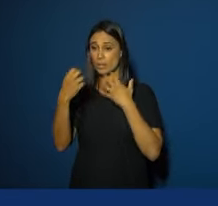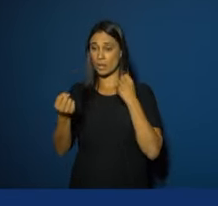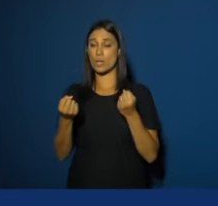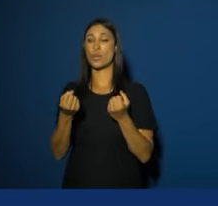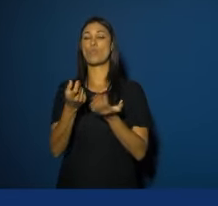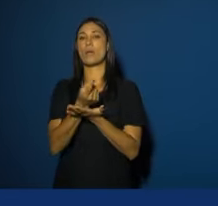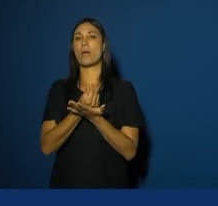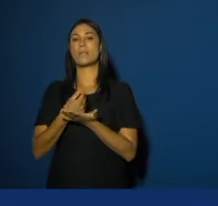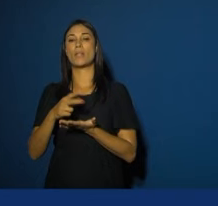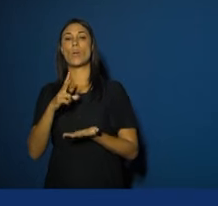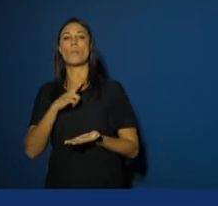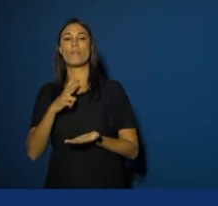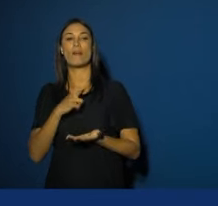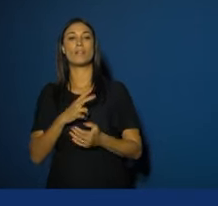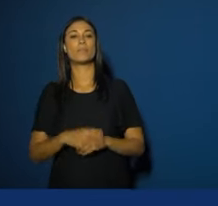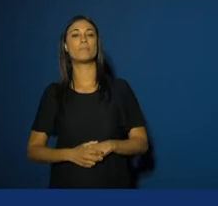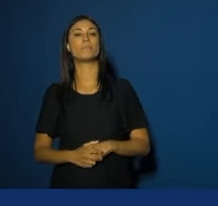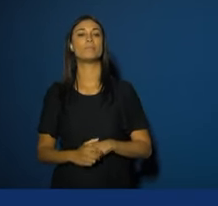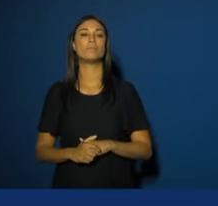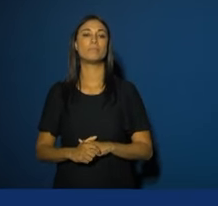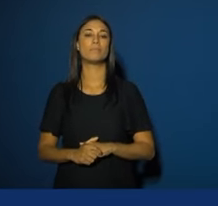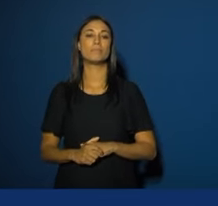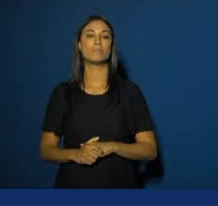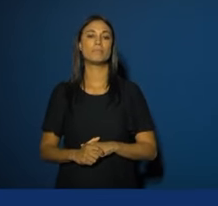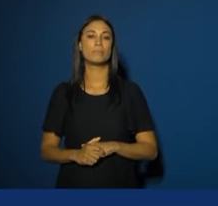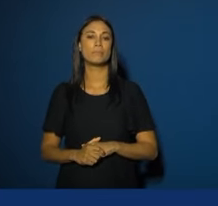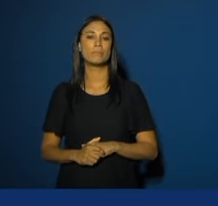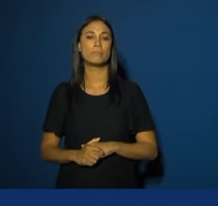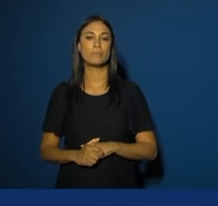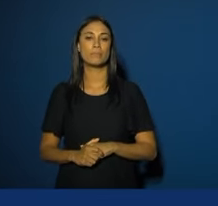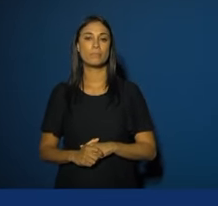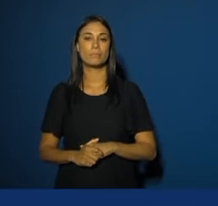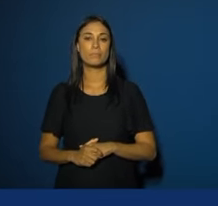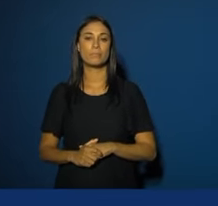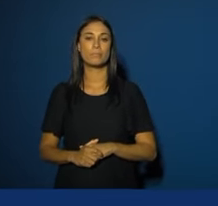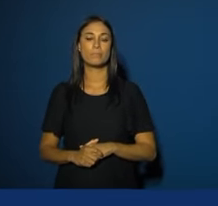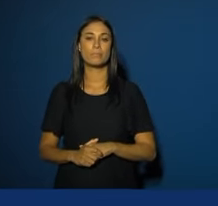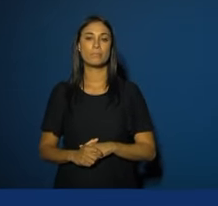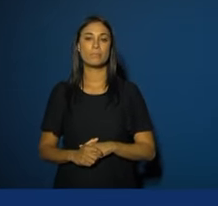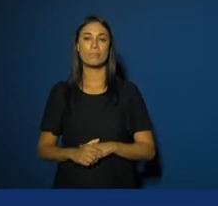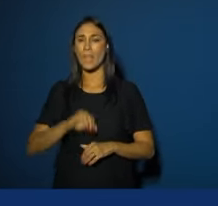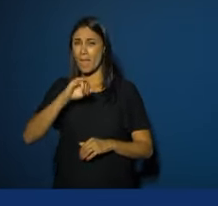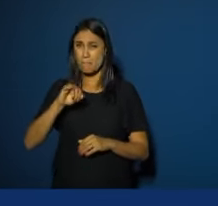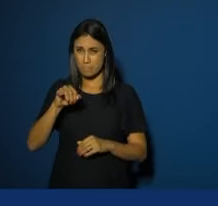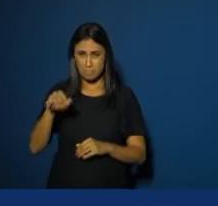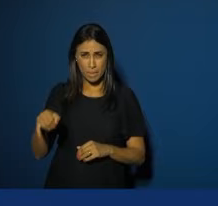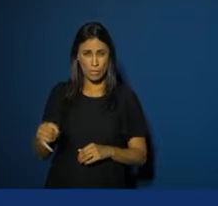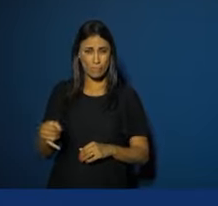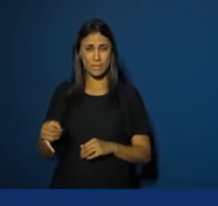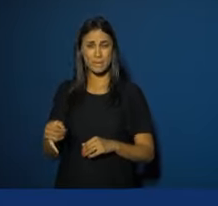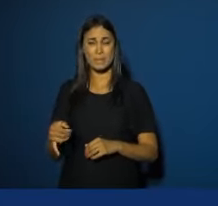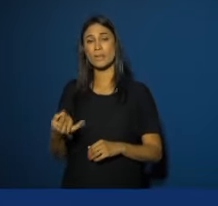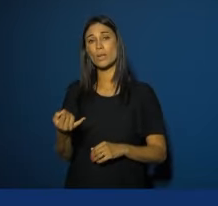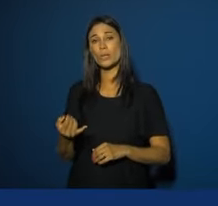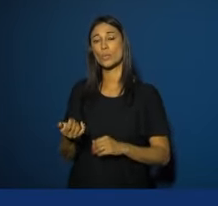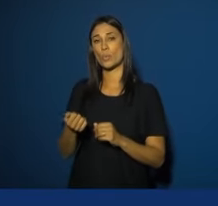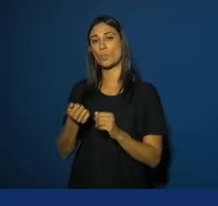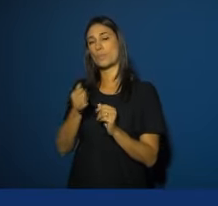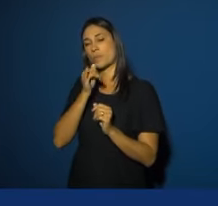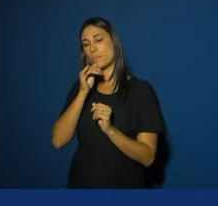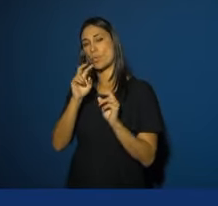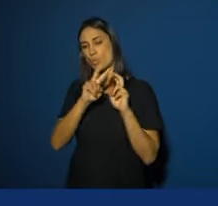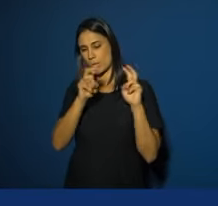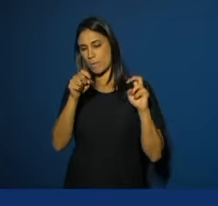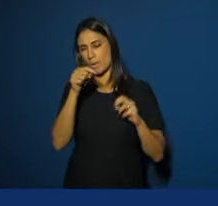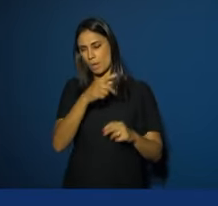privado Obrigado Ministro guidote vou te trazer pro papo pegando um pouco esse esse tema que o